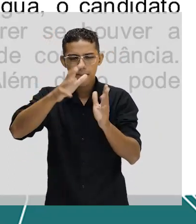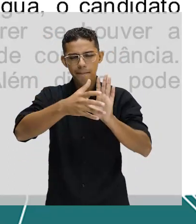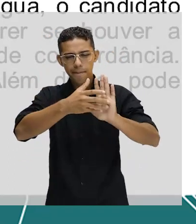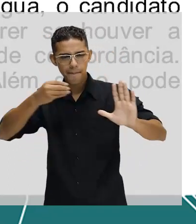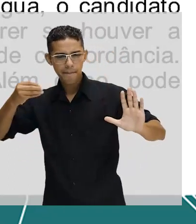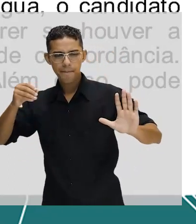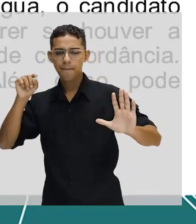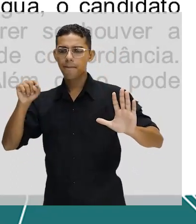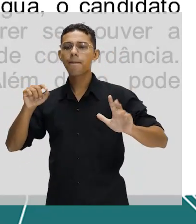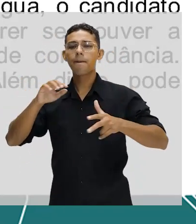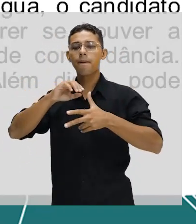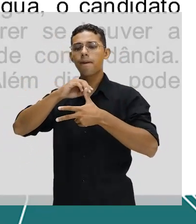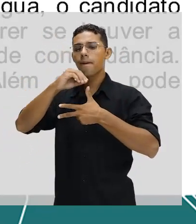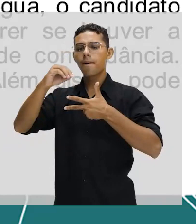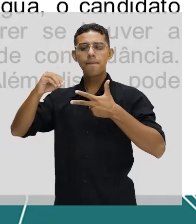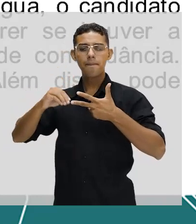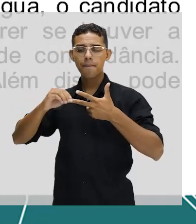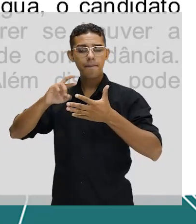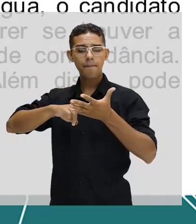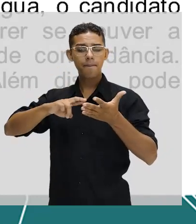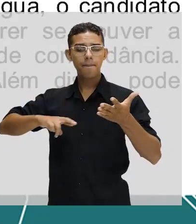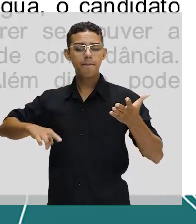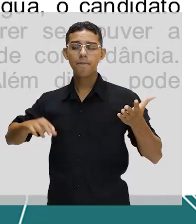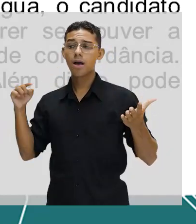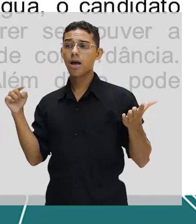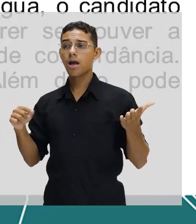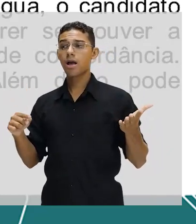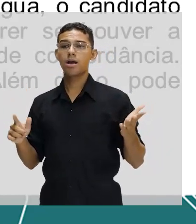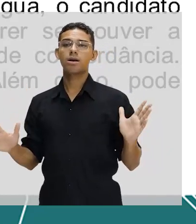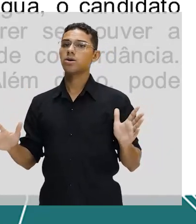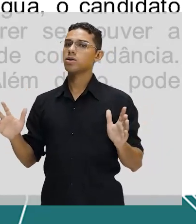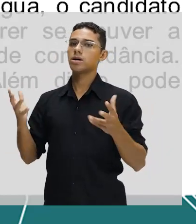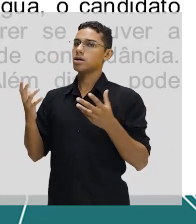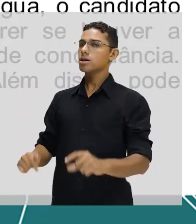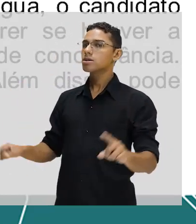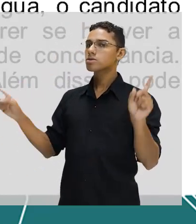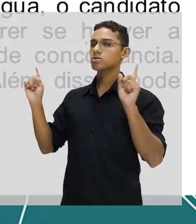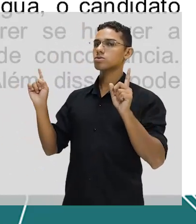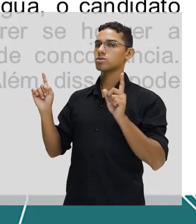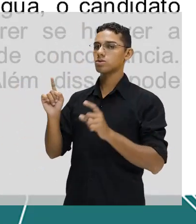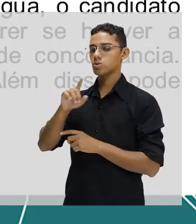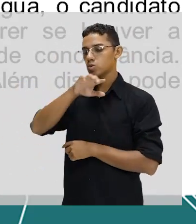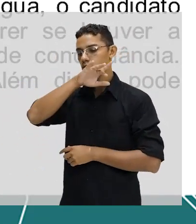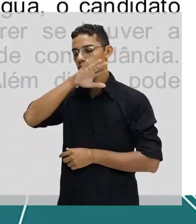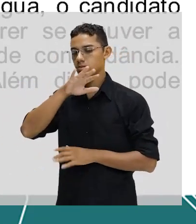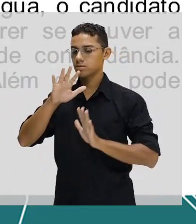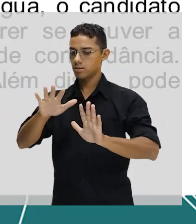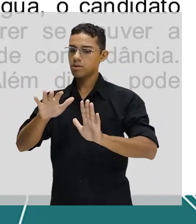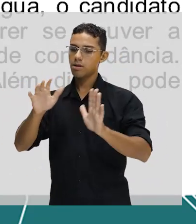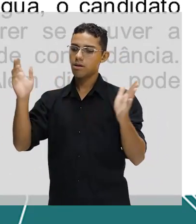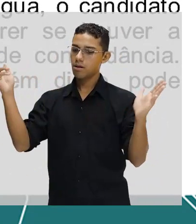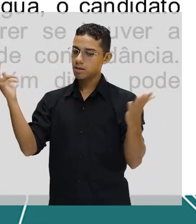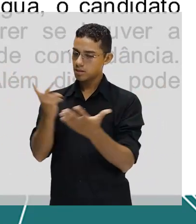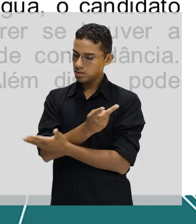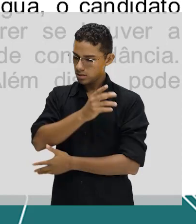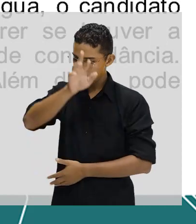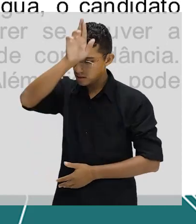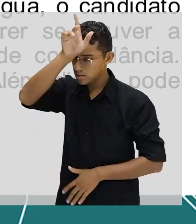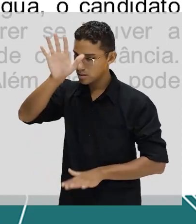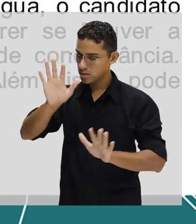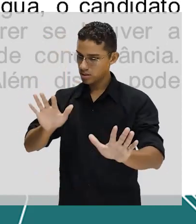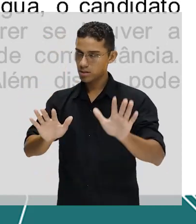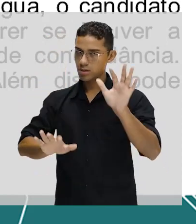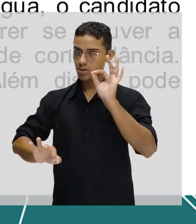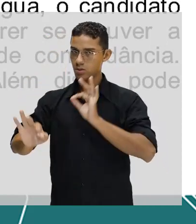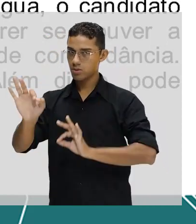para evitar essa ambiguidade, que na verdade é negativa, que na verdade é um vício de